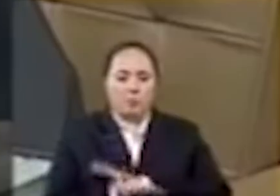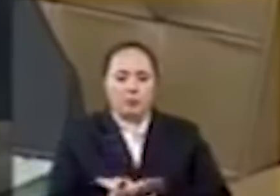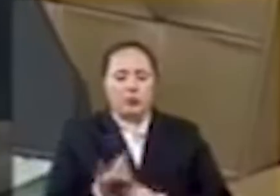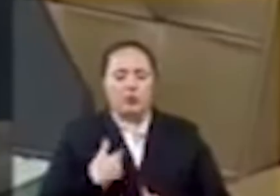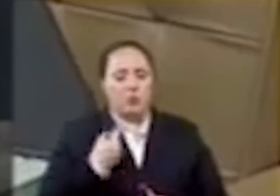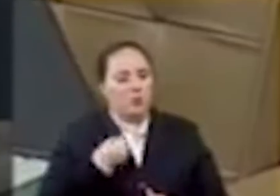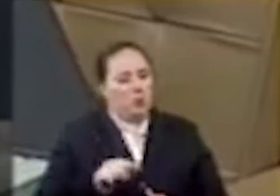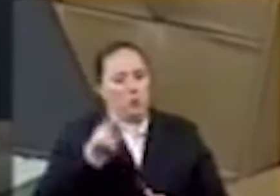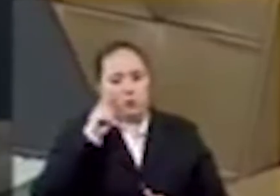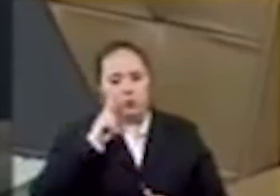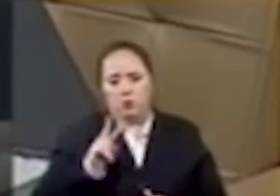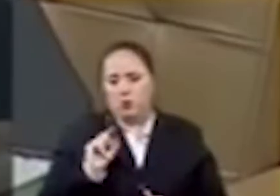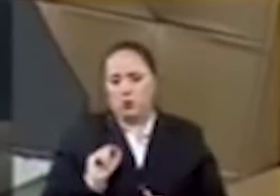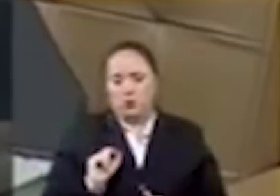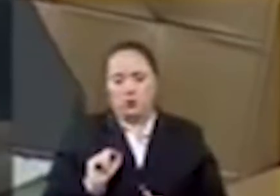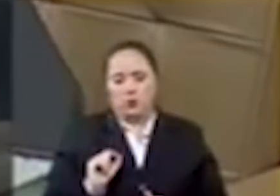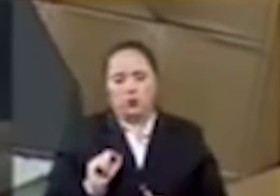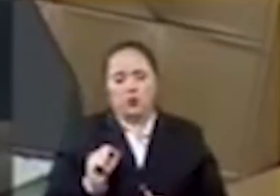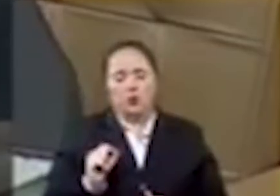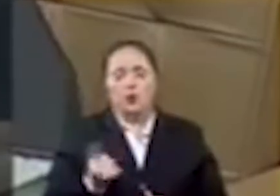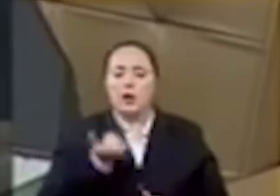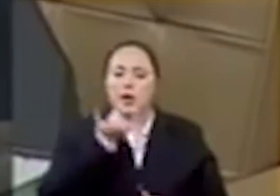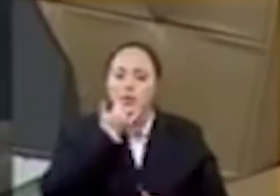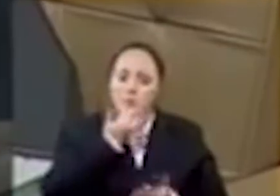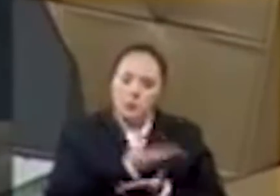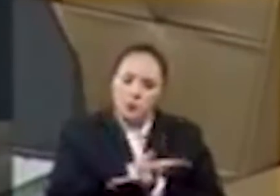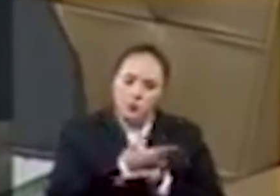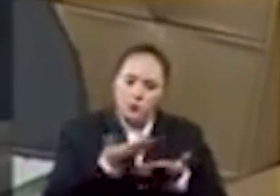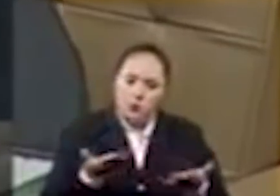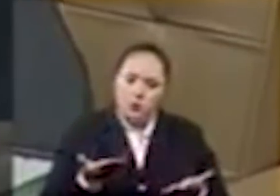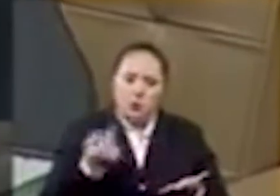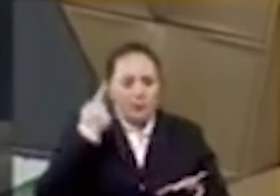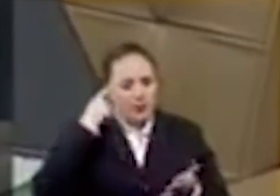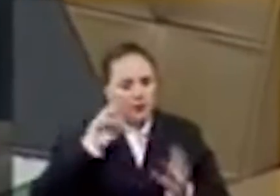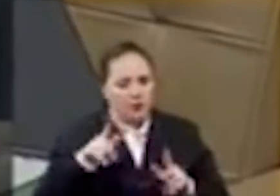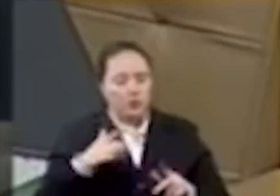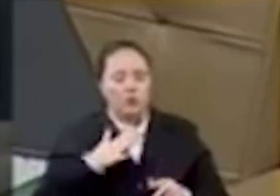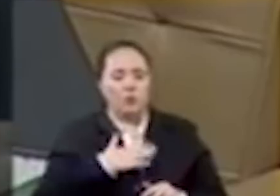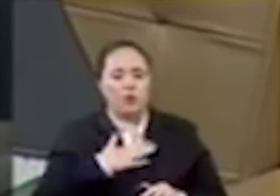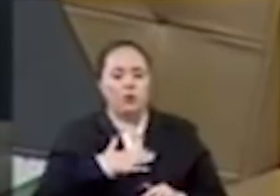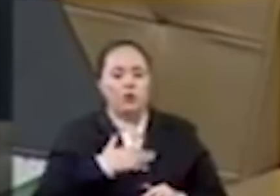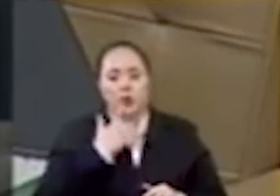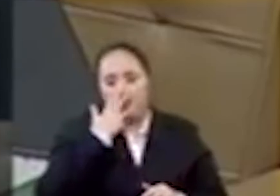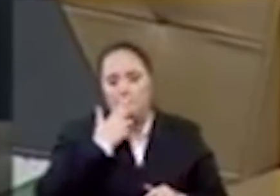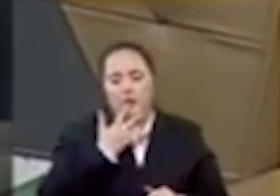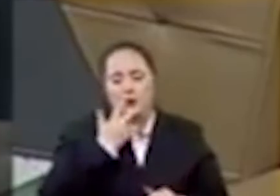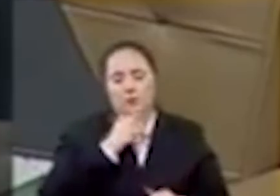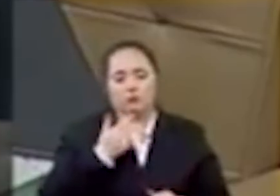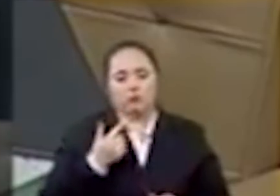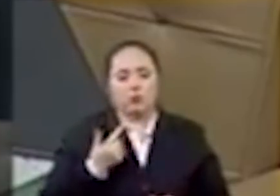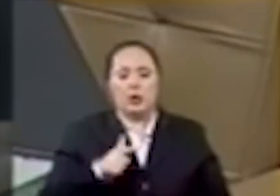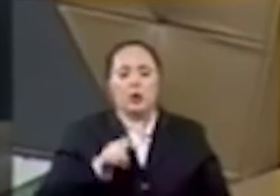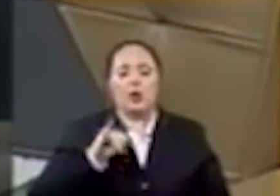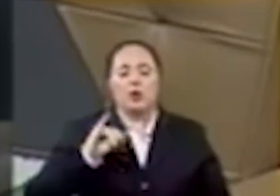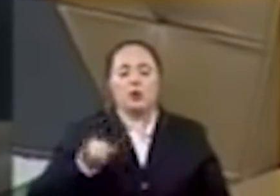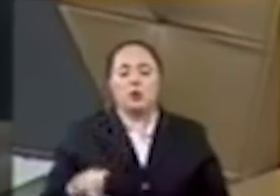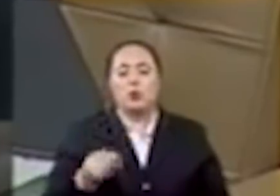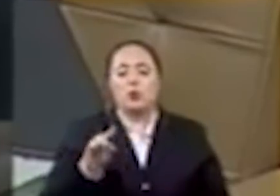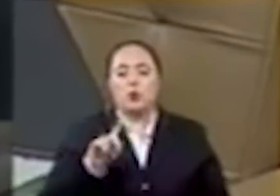com o devido respeito aos que pensam de forma diversa, como chegar a um juízo de invalidade